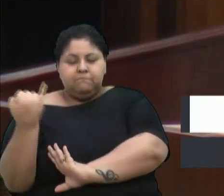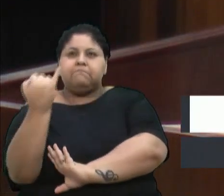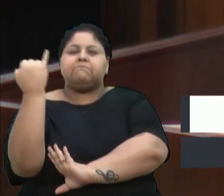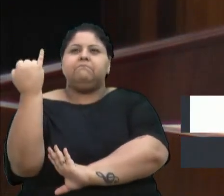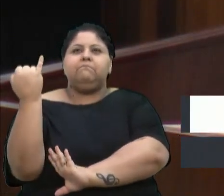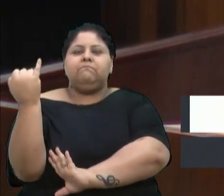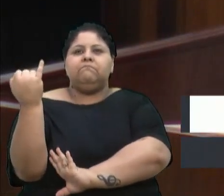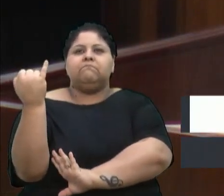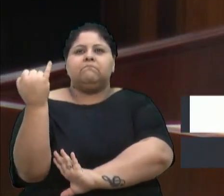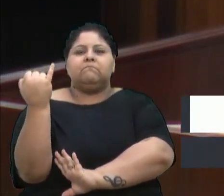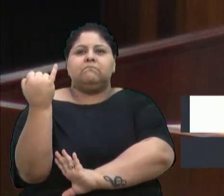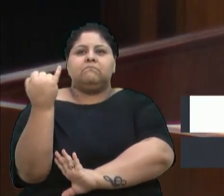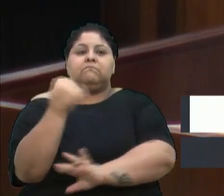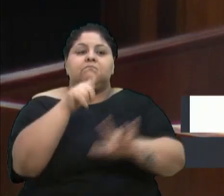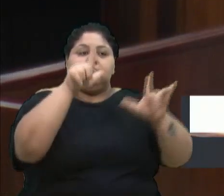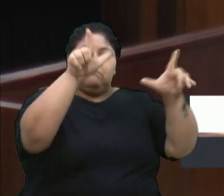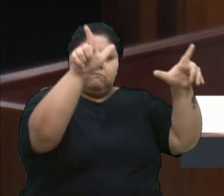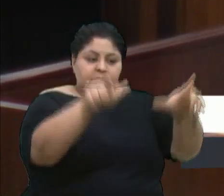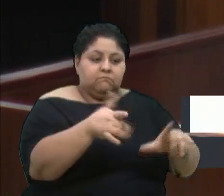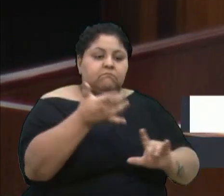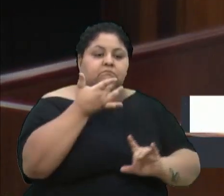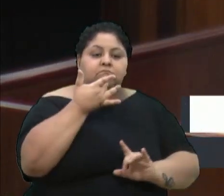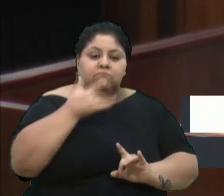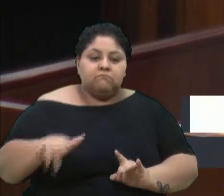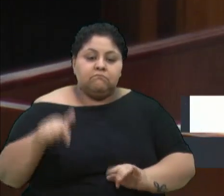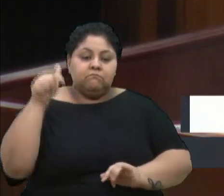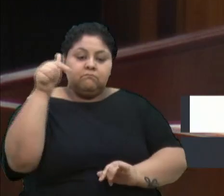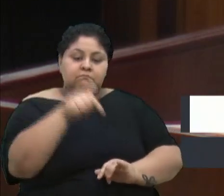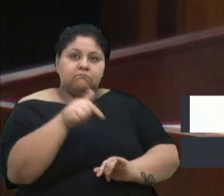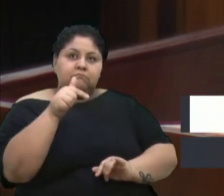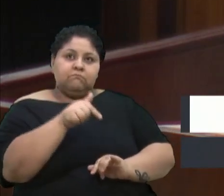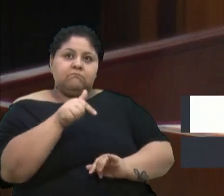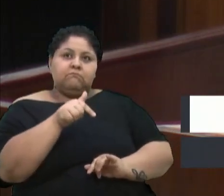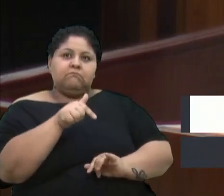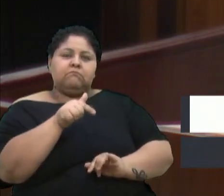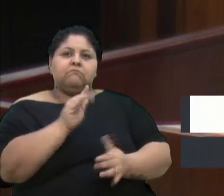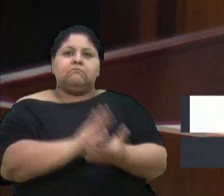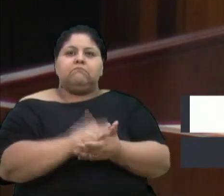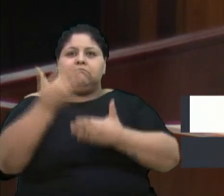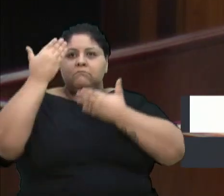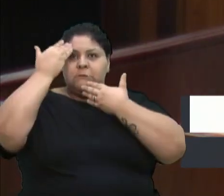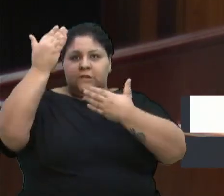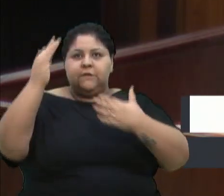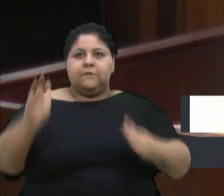que lugar da criança é na infância. Muito obrigada.